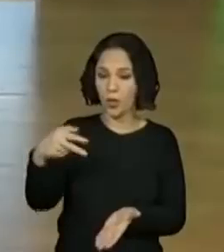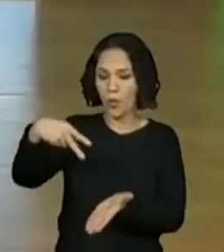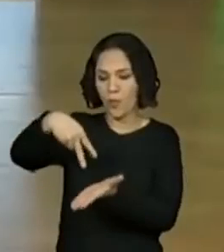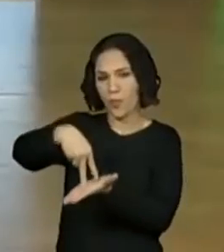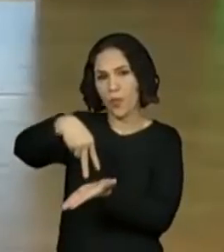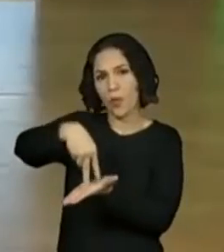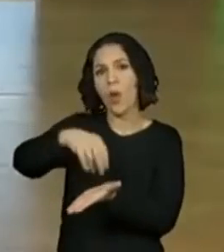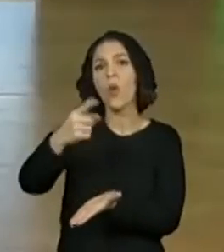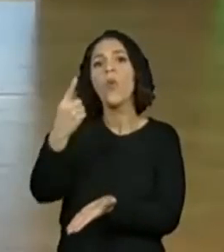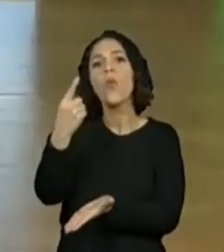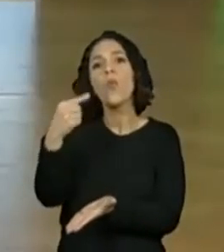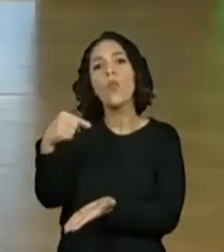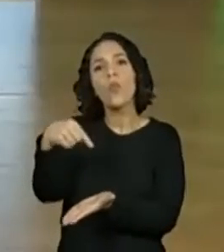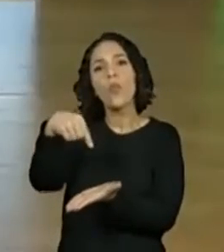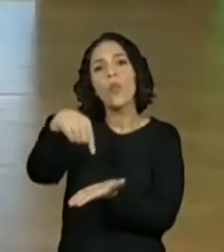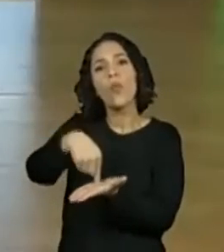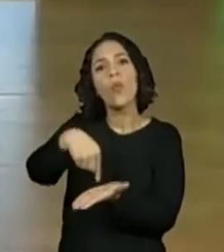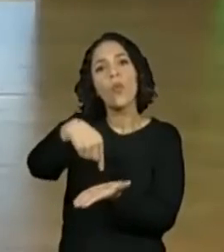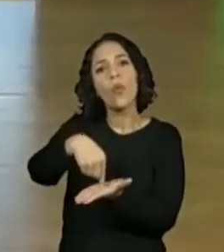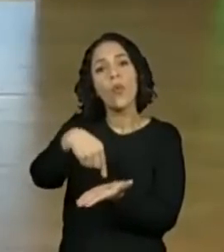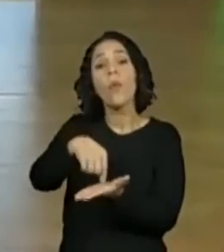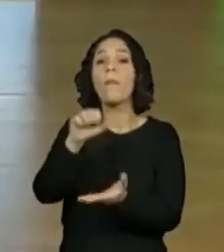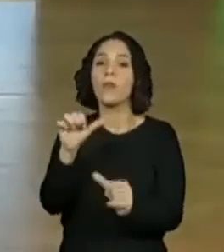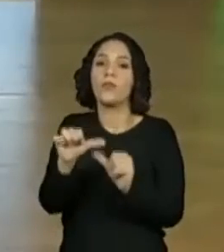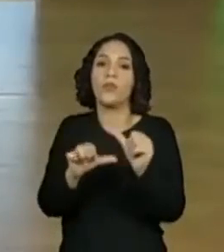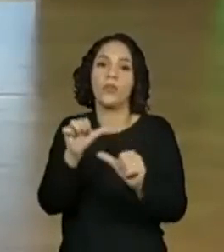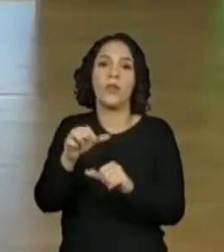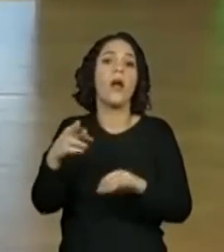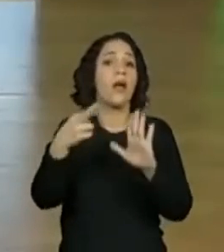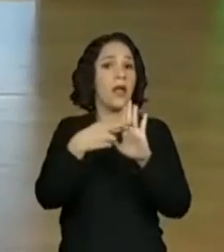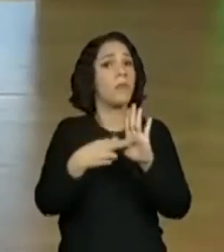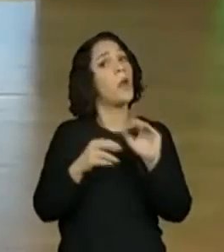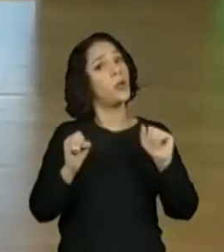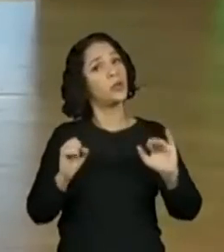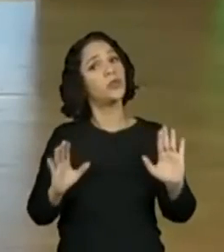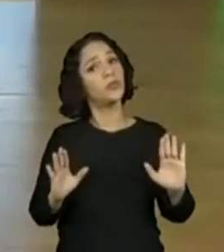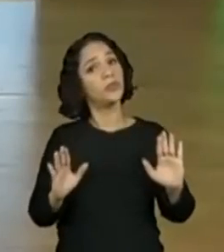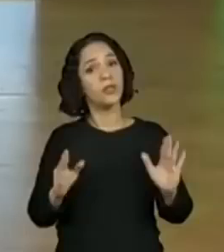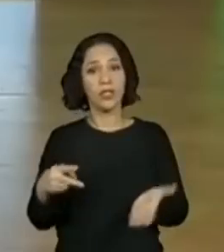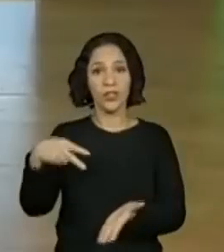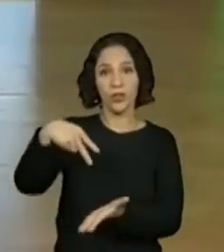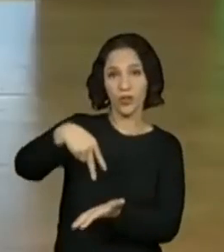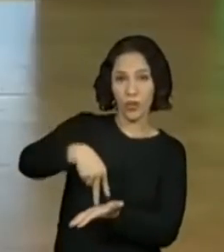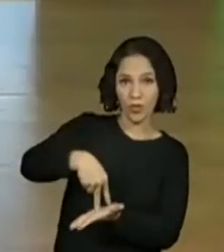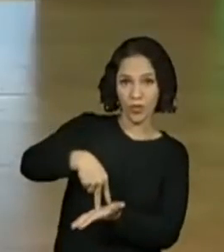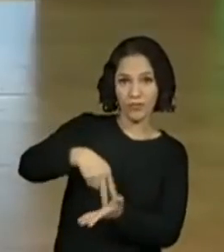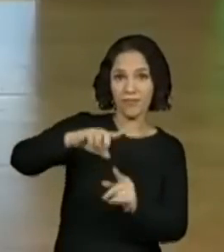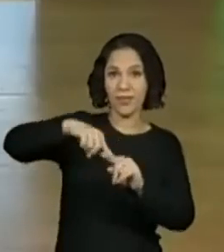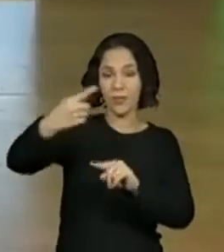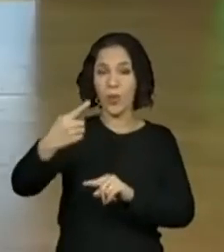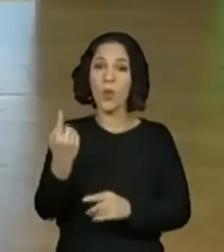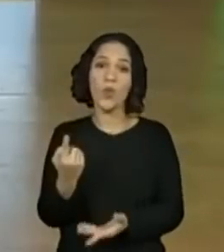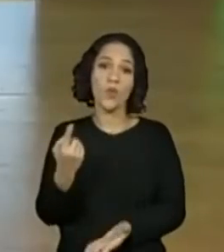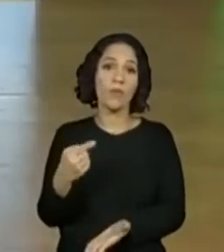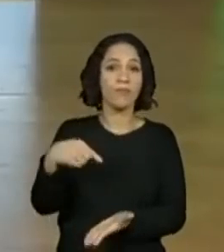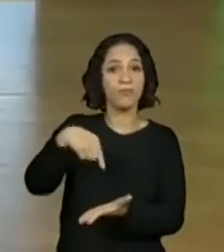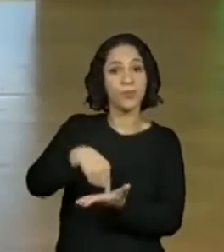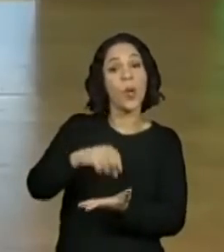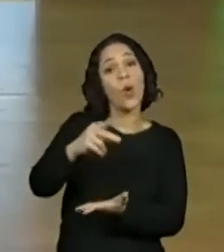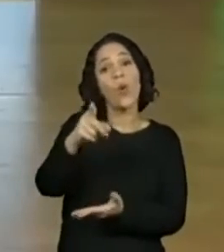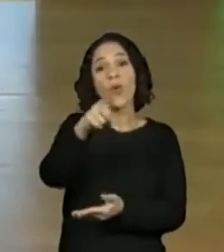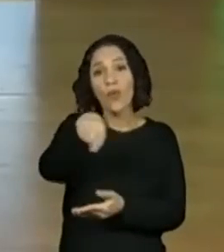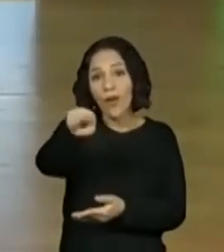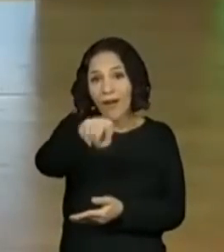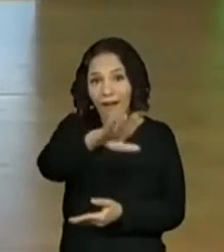só. E aí? A gente pode ir mudando essa regra durante o jogo. Podemos começar com os dois, depois ir com um. Ou a criança escolhe